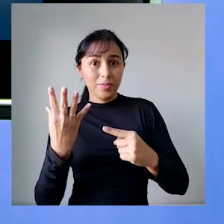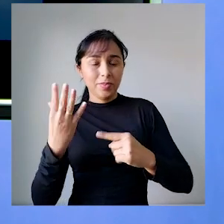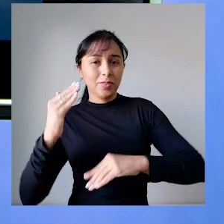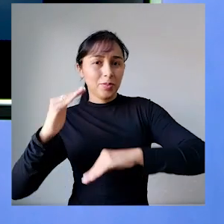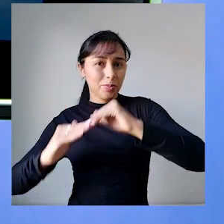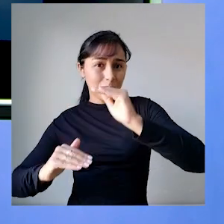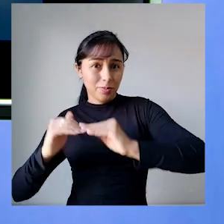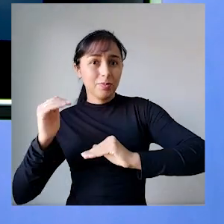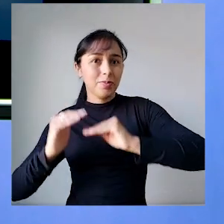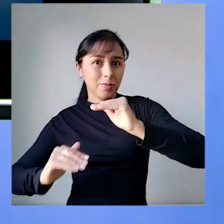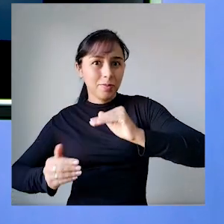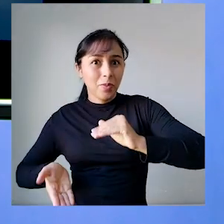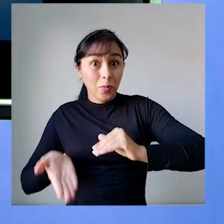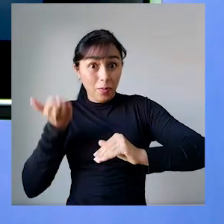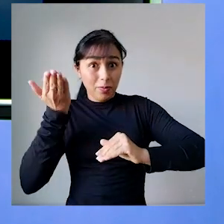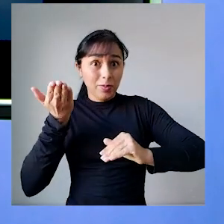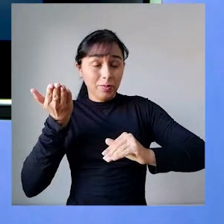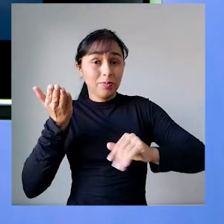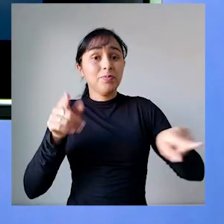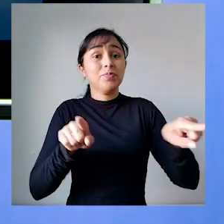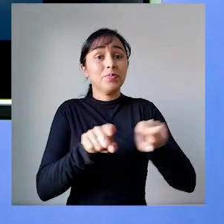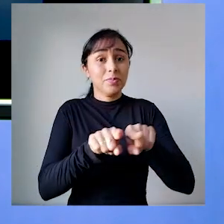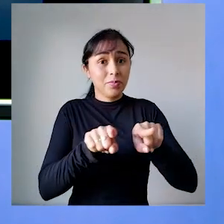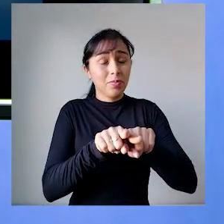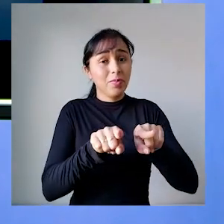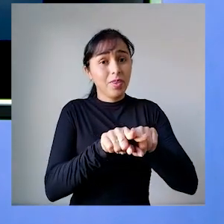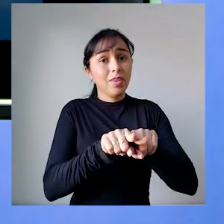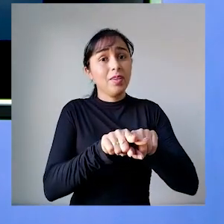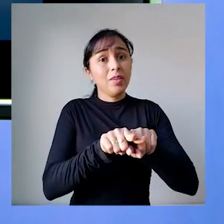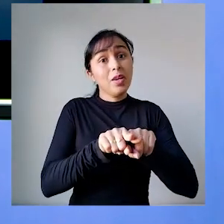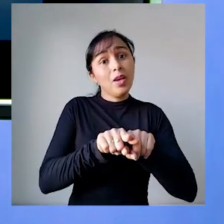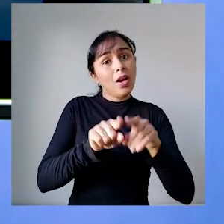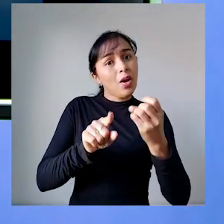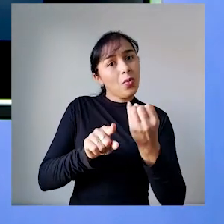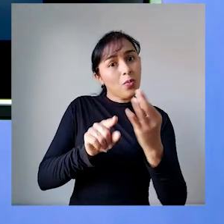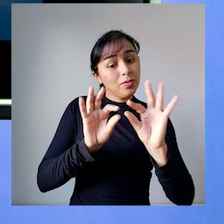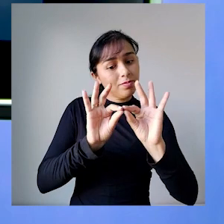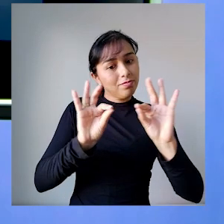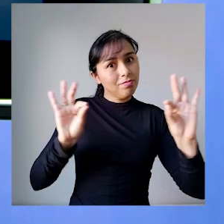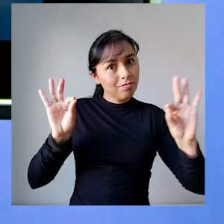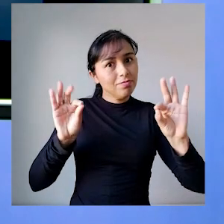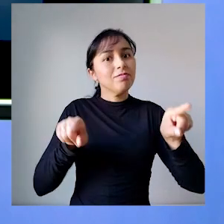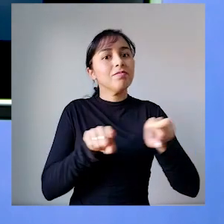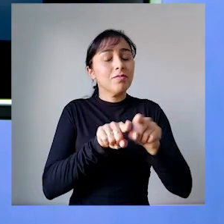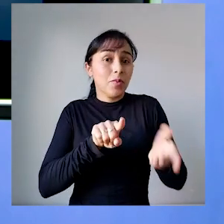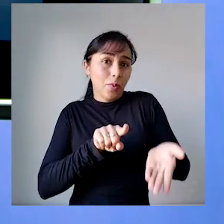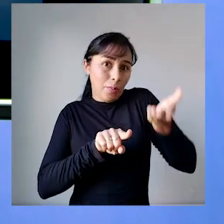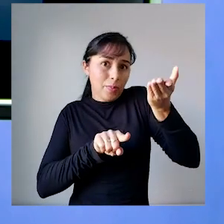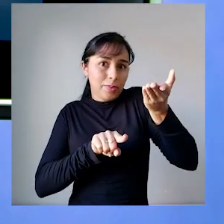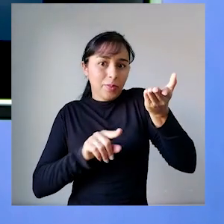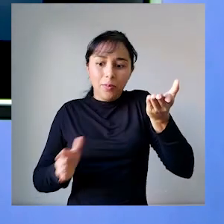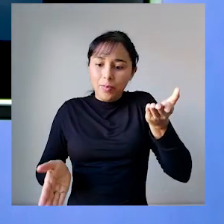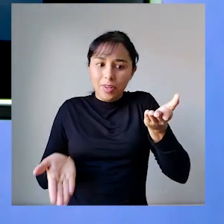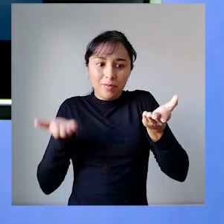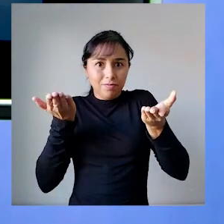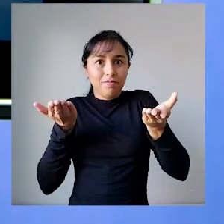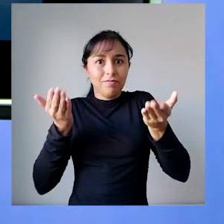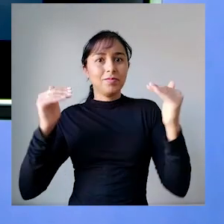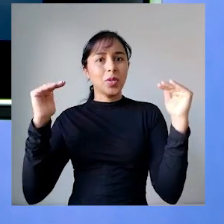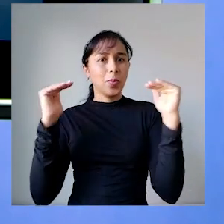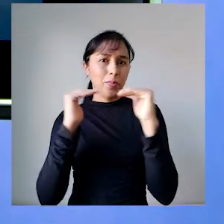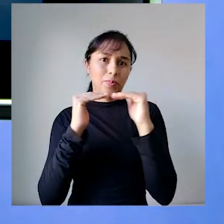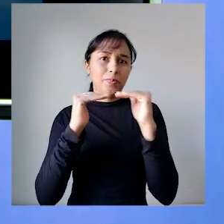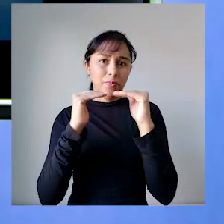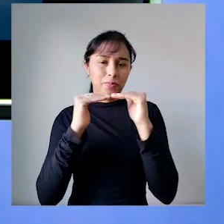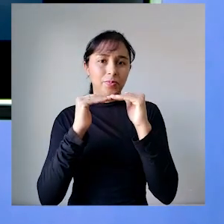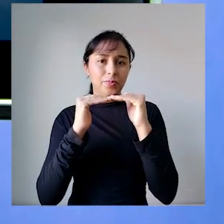número que eles conseguem rebocar. Então, aqui nessa coluna tempo, ele está trabalhando uma grandeza diretamente proporcional.